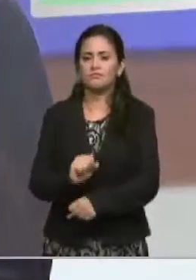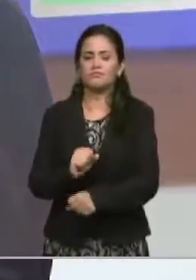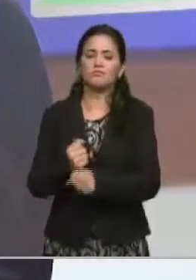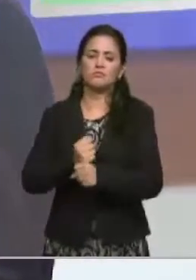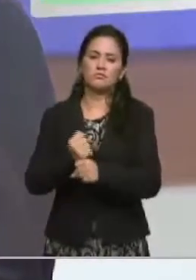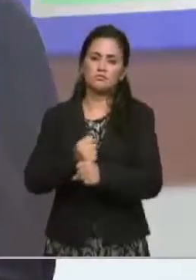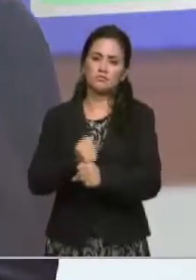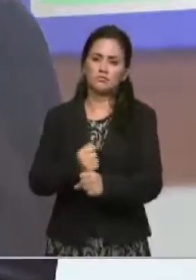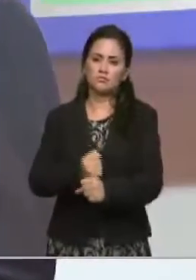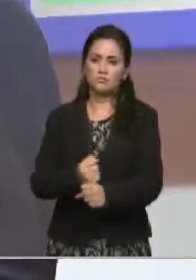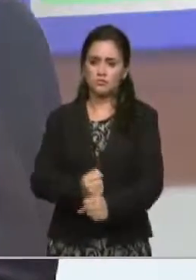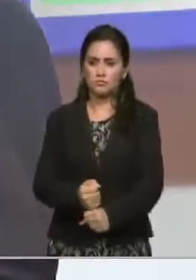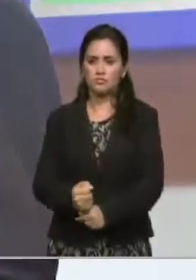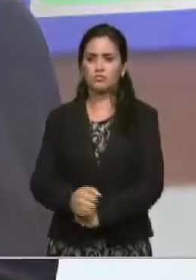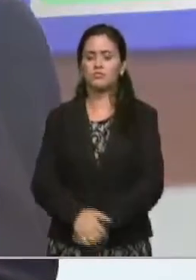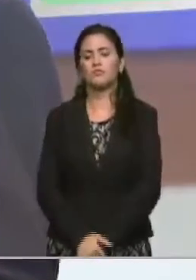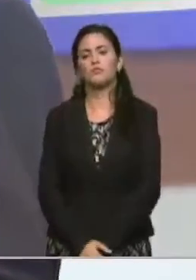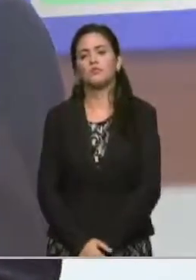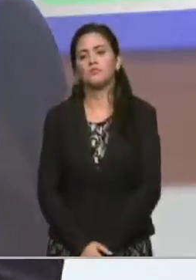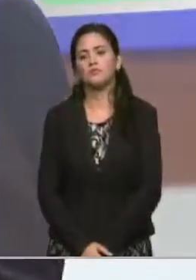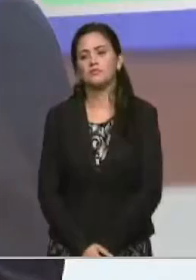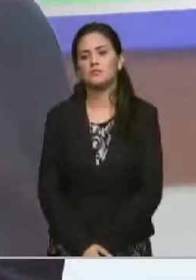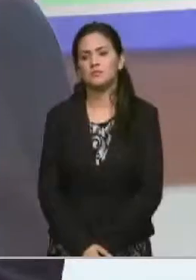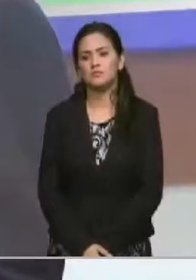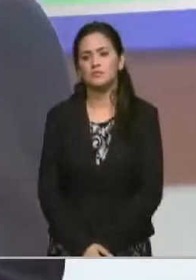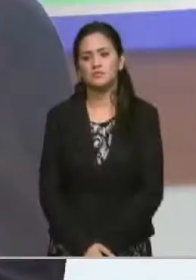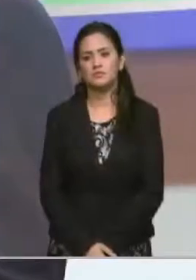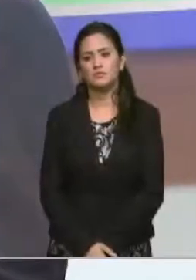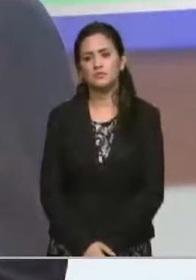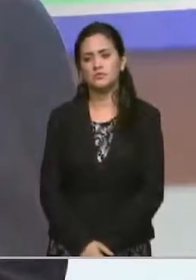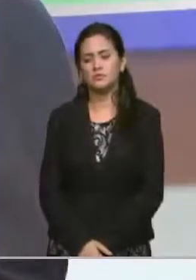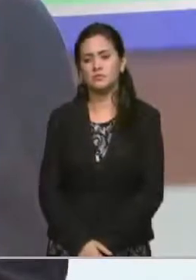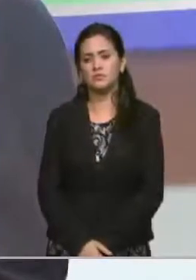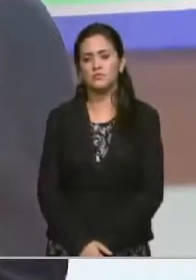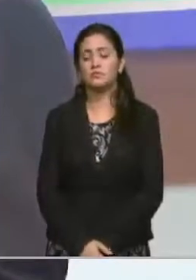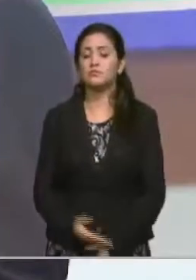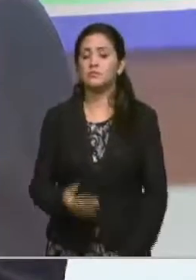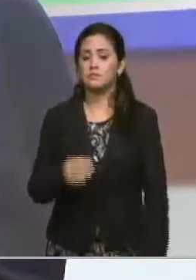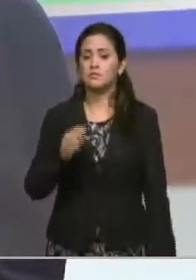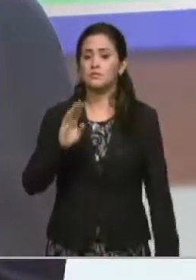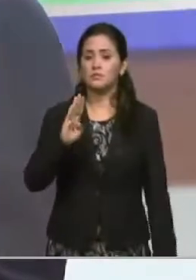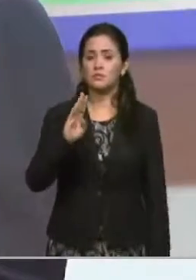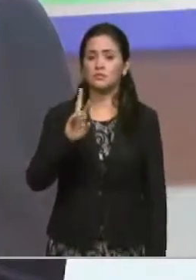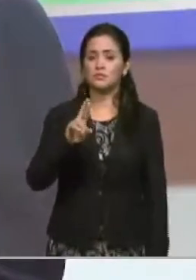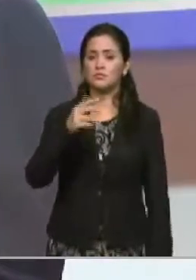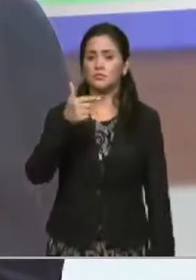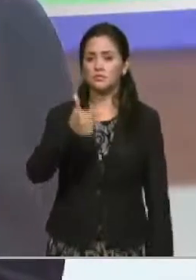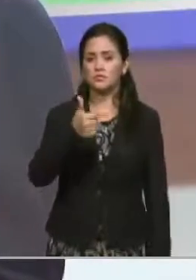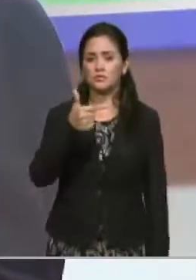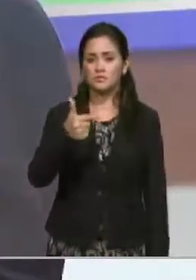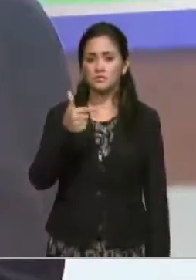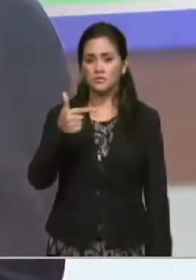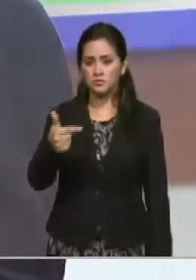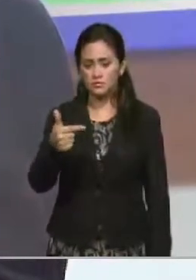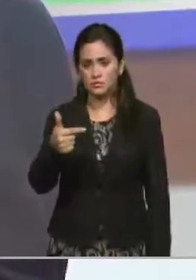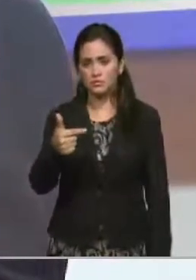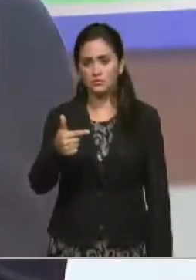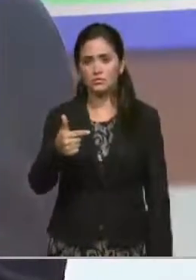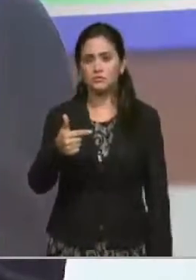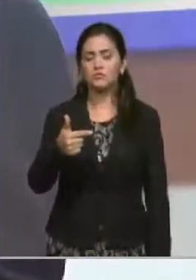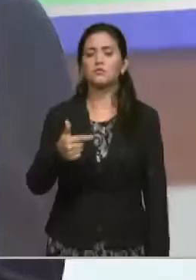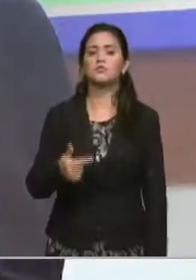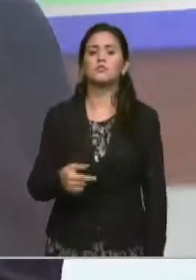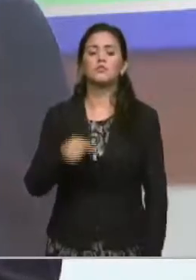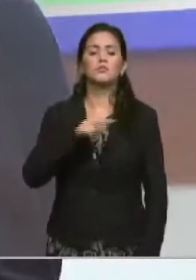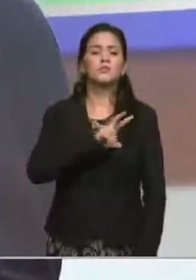anos. E sobre a BR-222, trecho